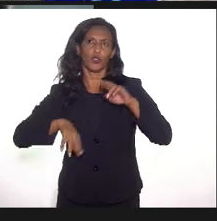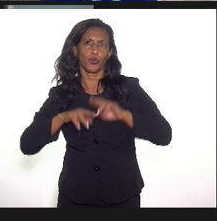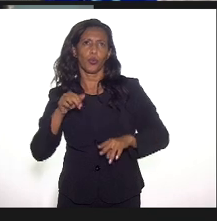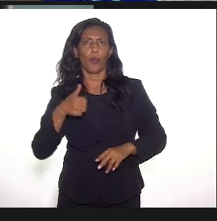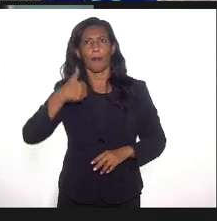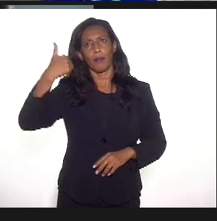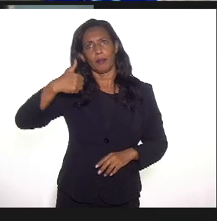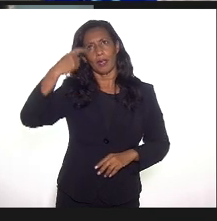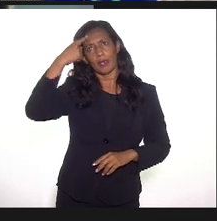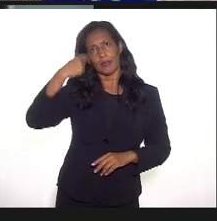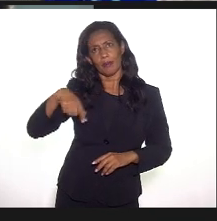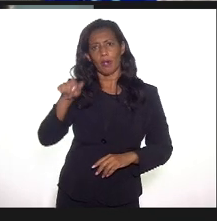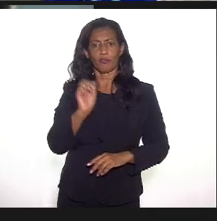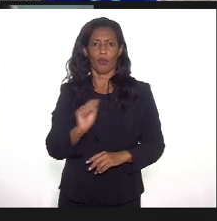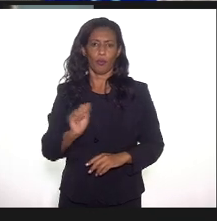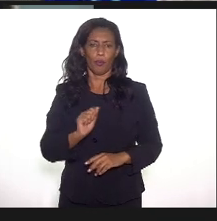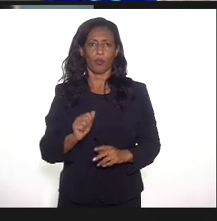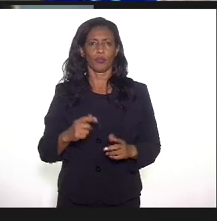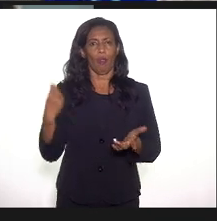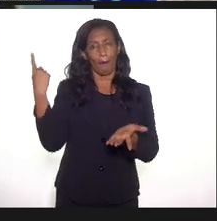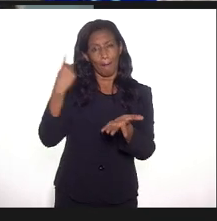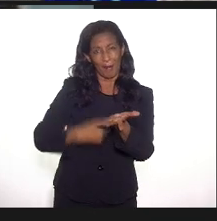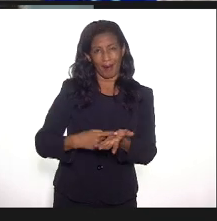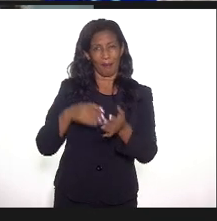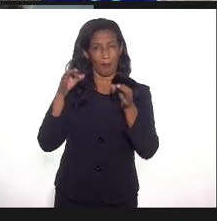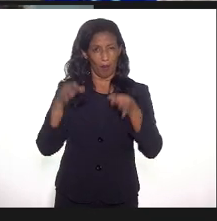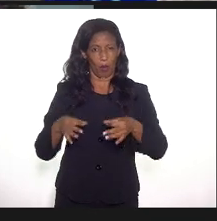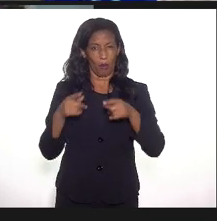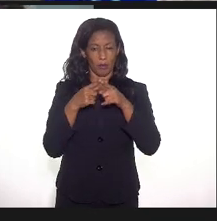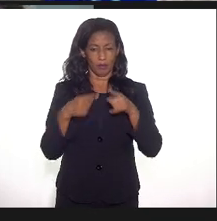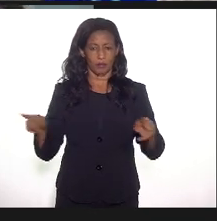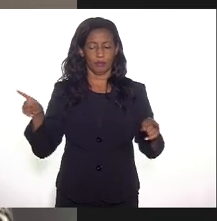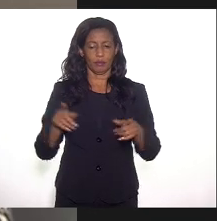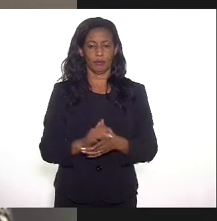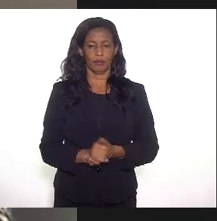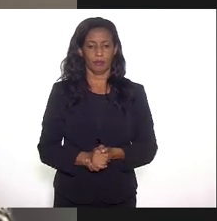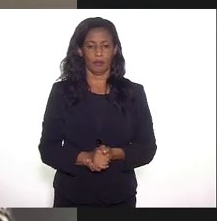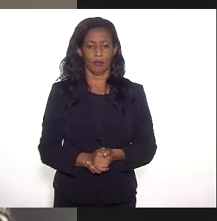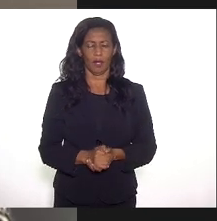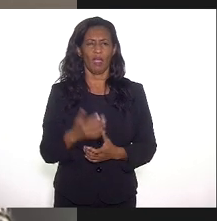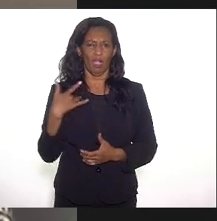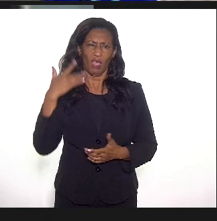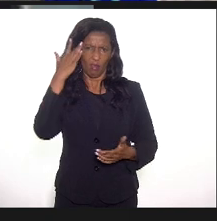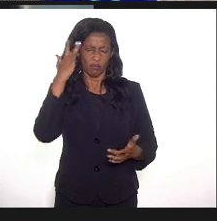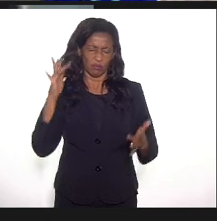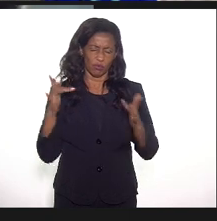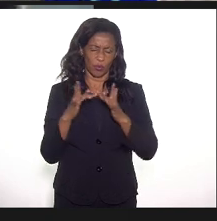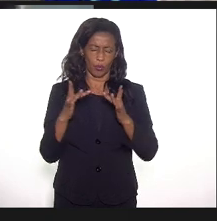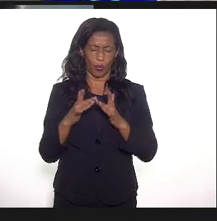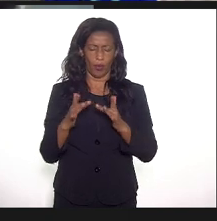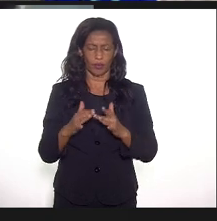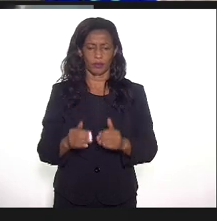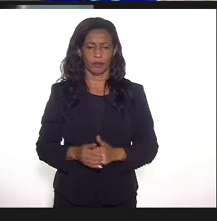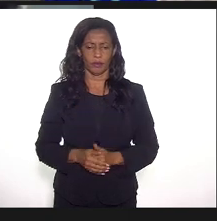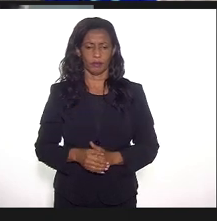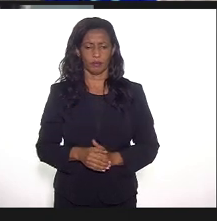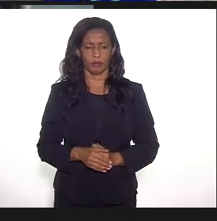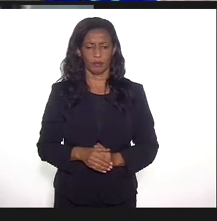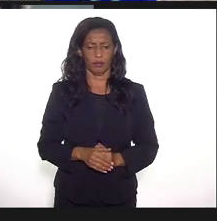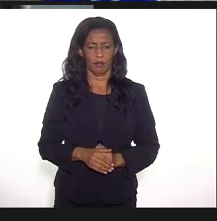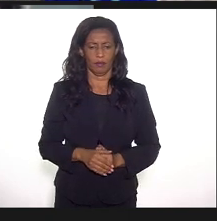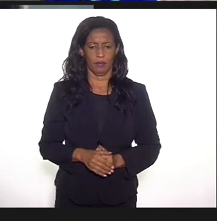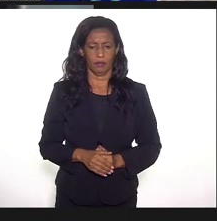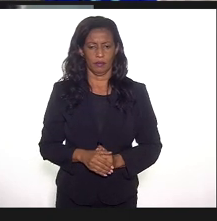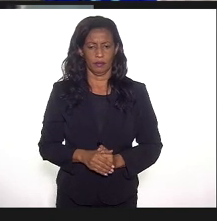agosto, tá? Eu concordo, senhor presidente. Eu acho que a Mônica concorda também. Ok. Estamos